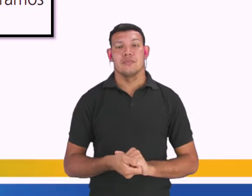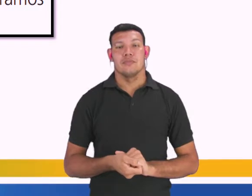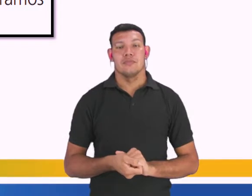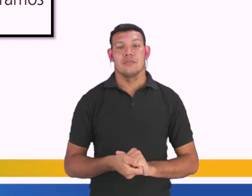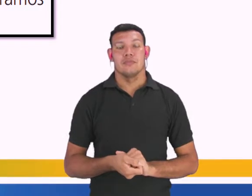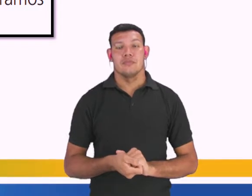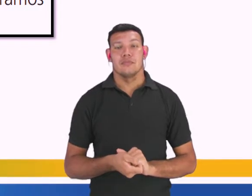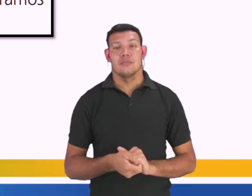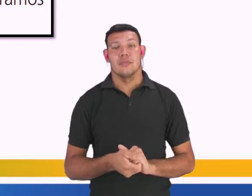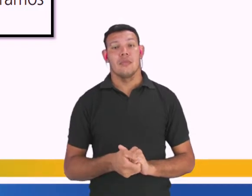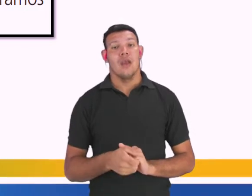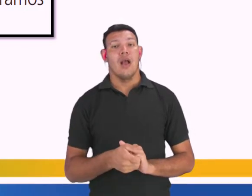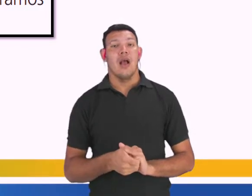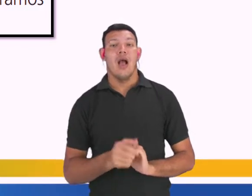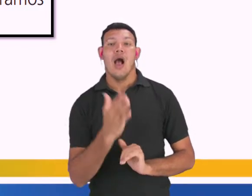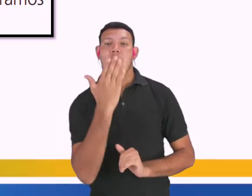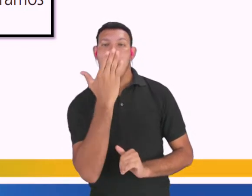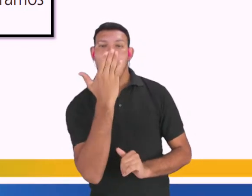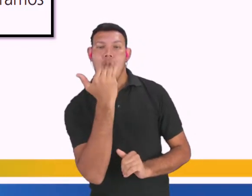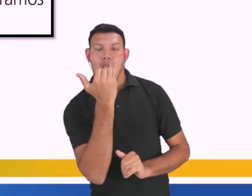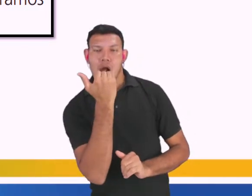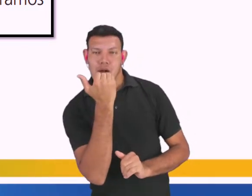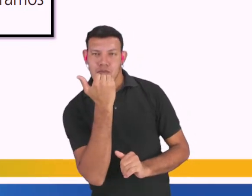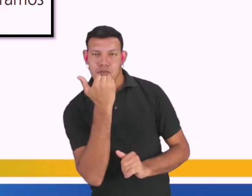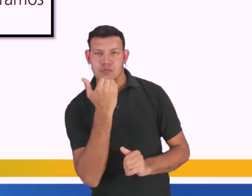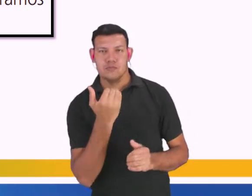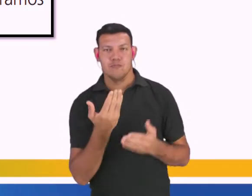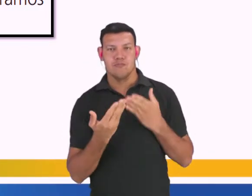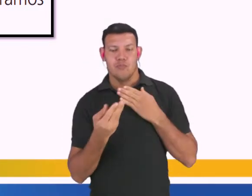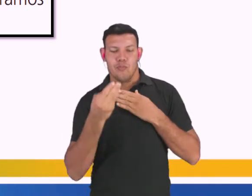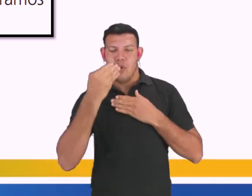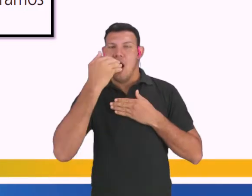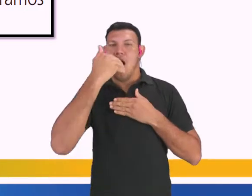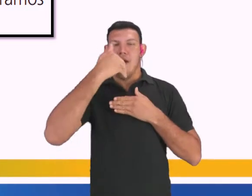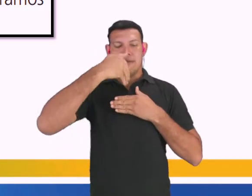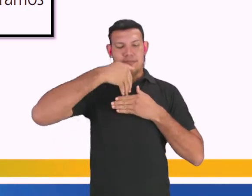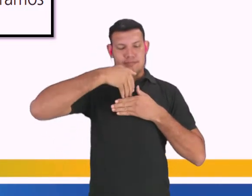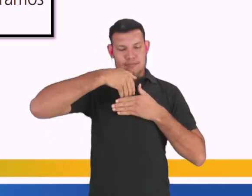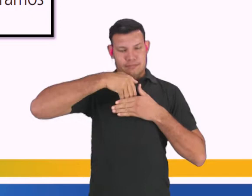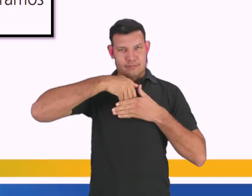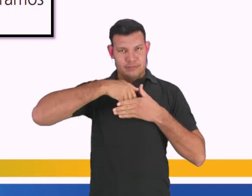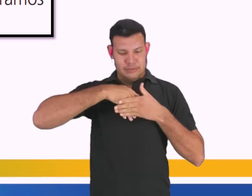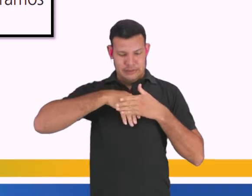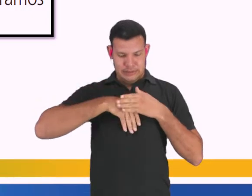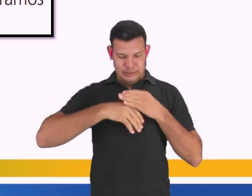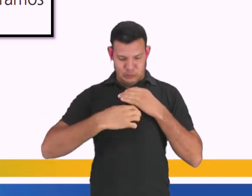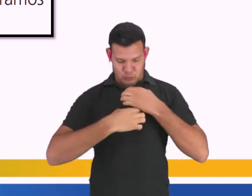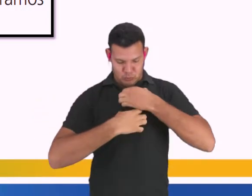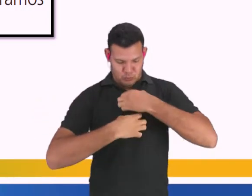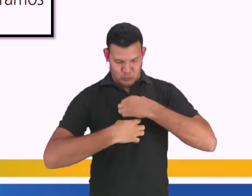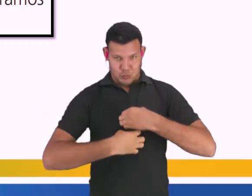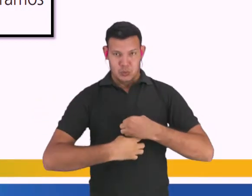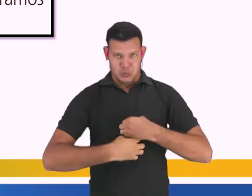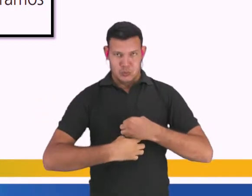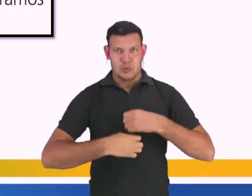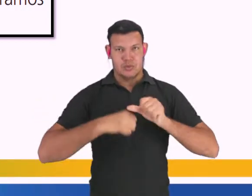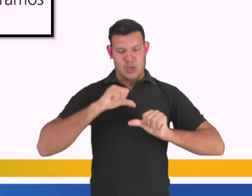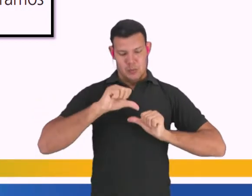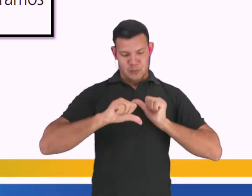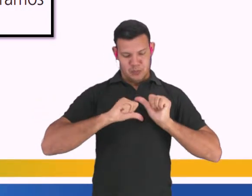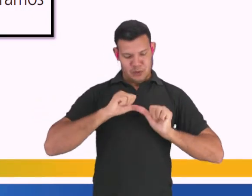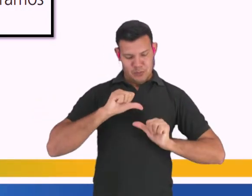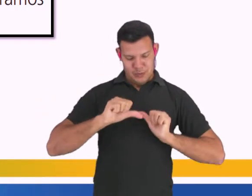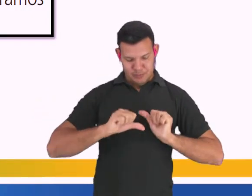que entra em nosso organismo, os alimentos, eles passam por uma série de transformações